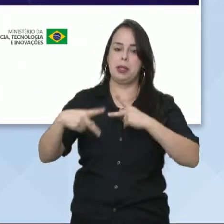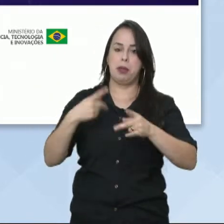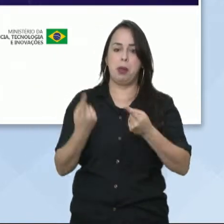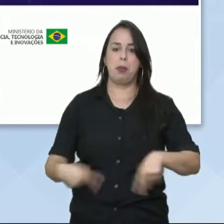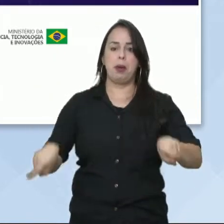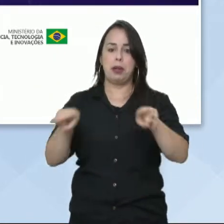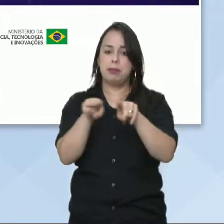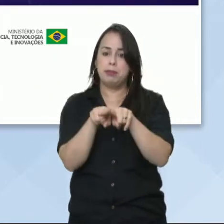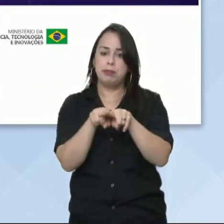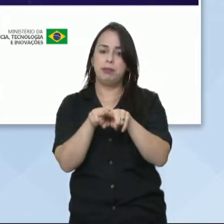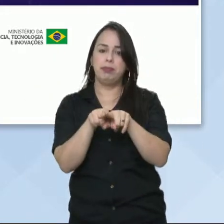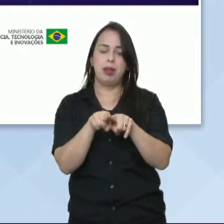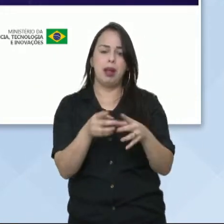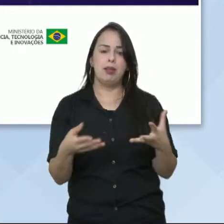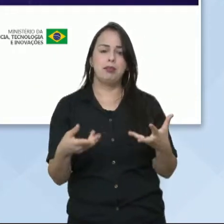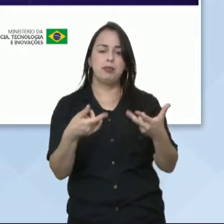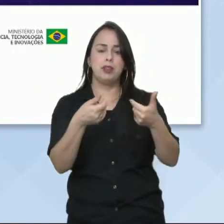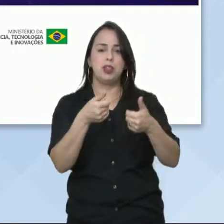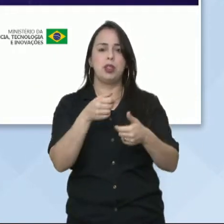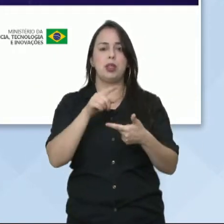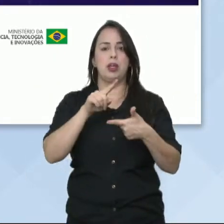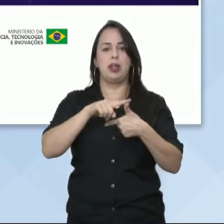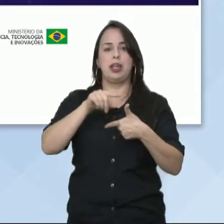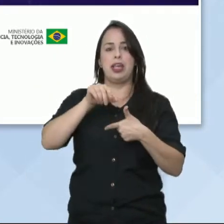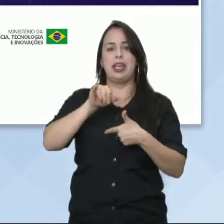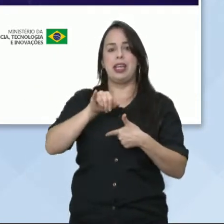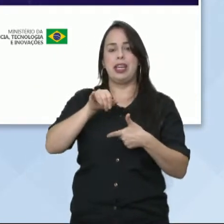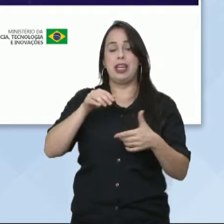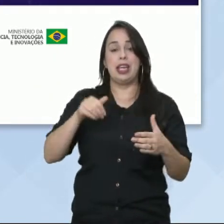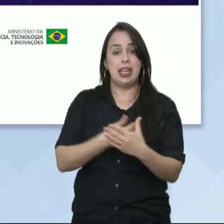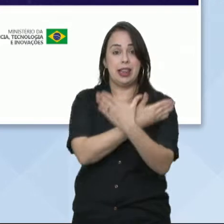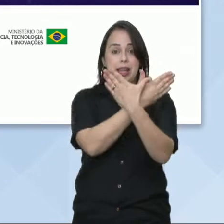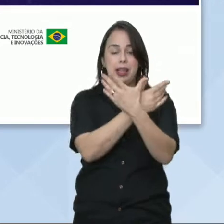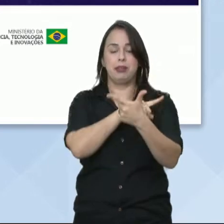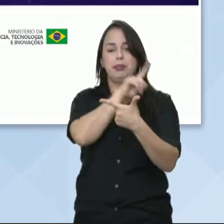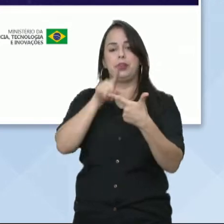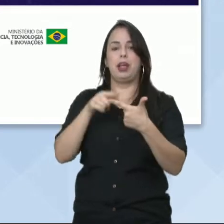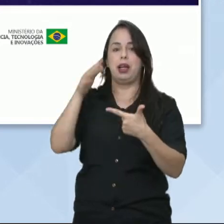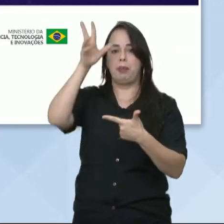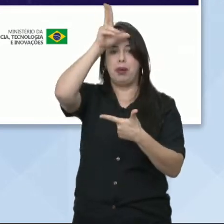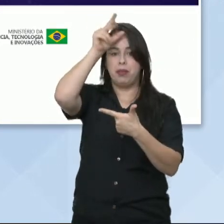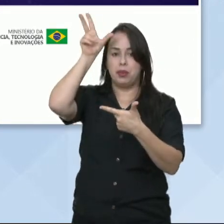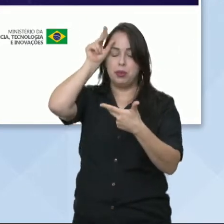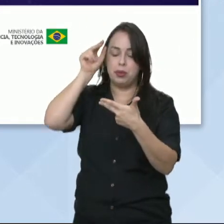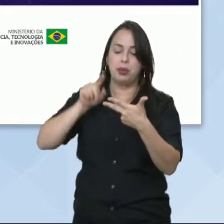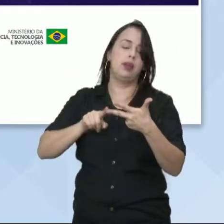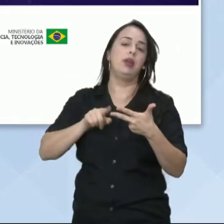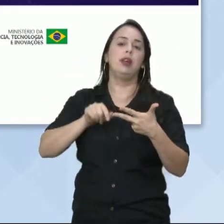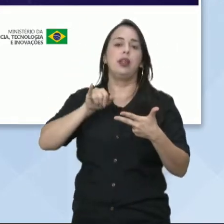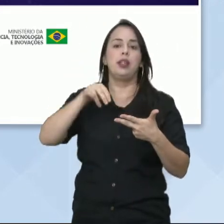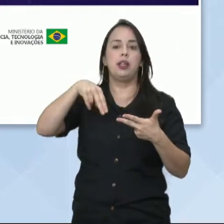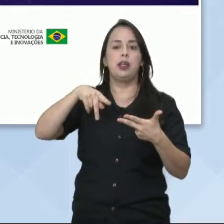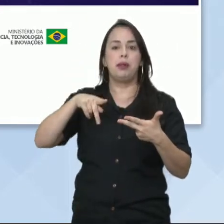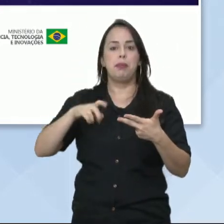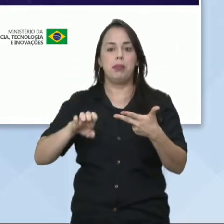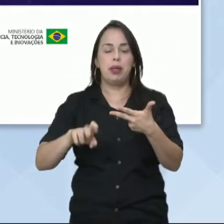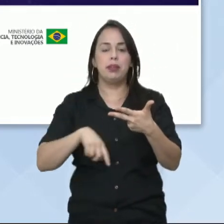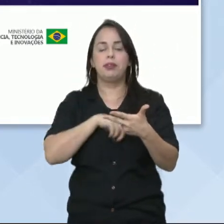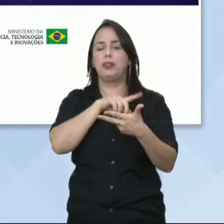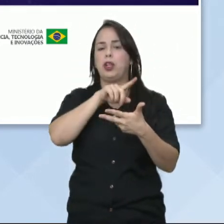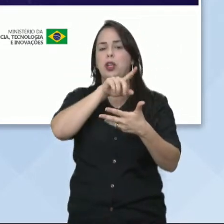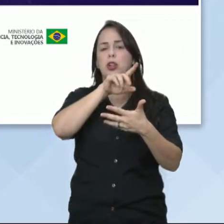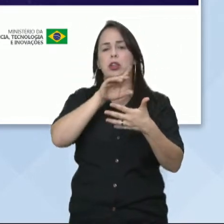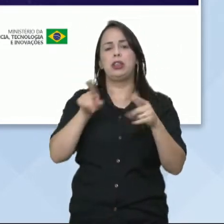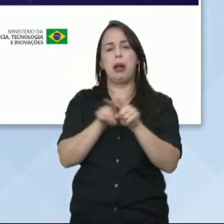parceria maravilhosa com o INPE, o ITA, a Prefeitura, a AEB, enfim, todo o